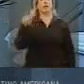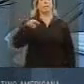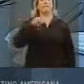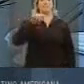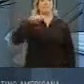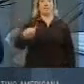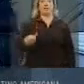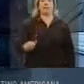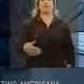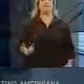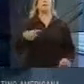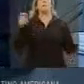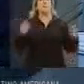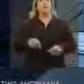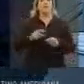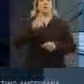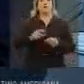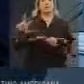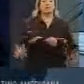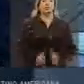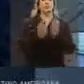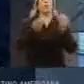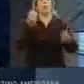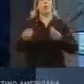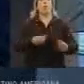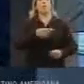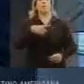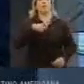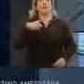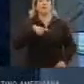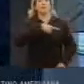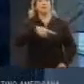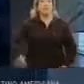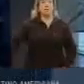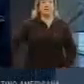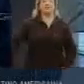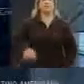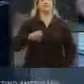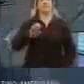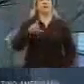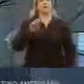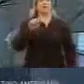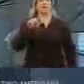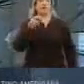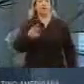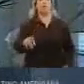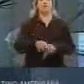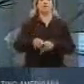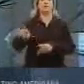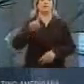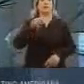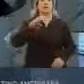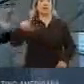ou pode levar um sacerdote jornalista como o Marito Funes a presidente em El Salvador, ou pode fazer Daniel